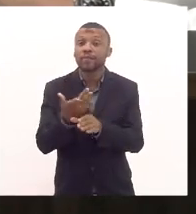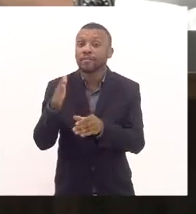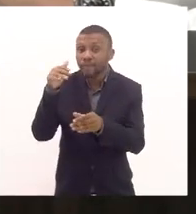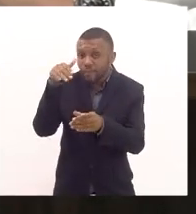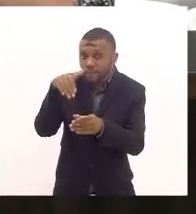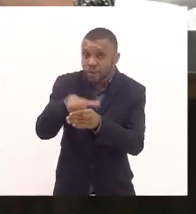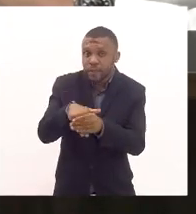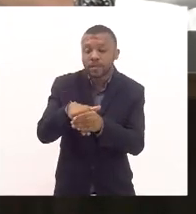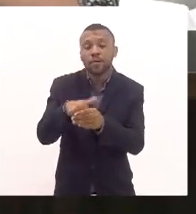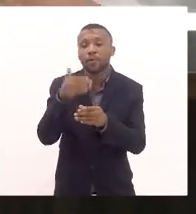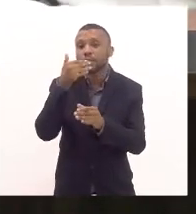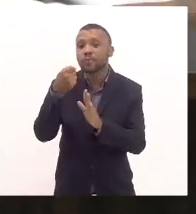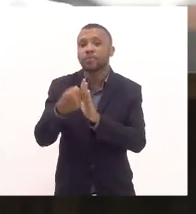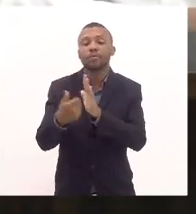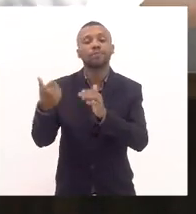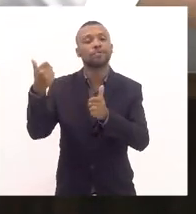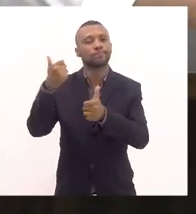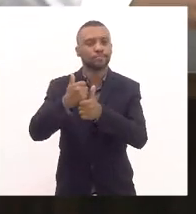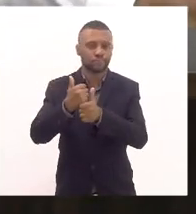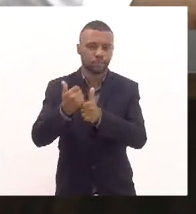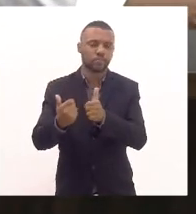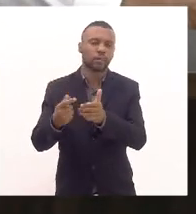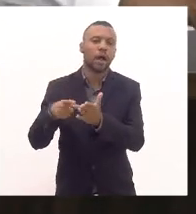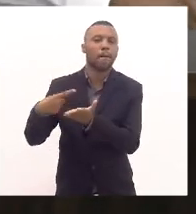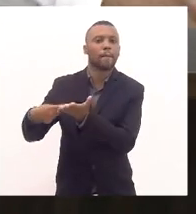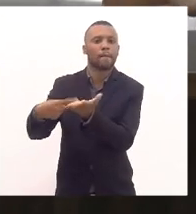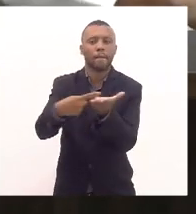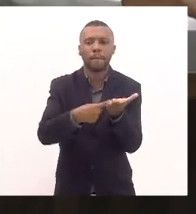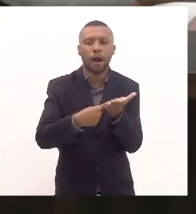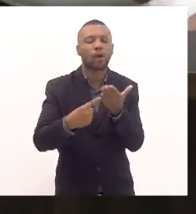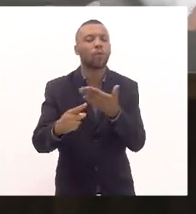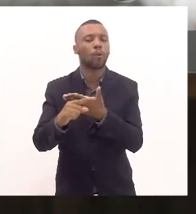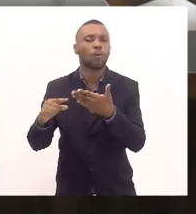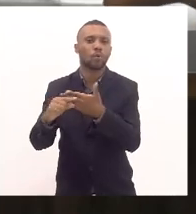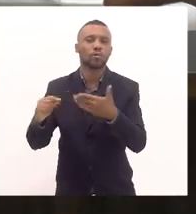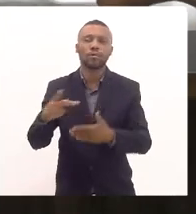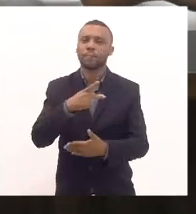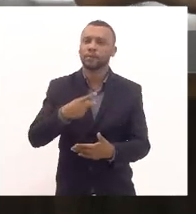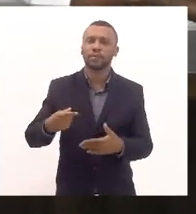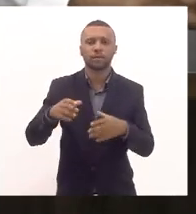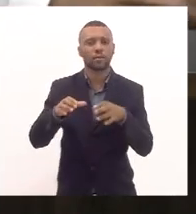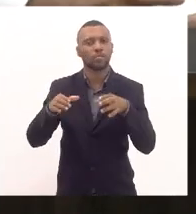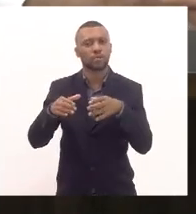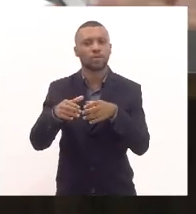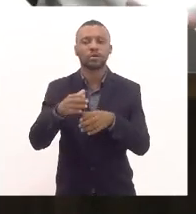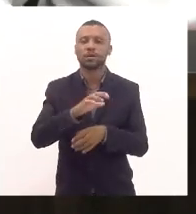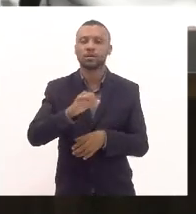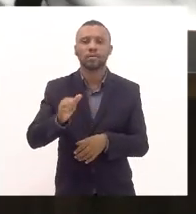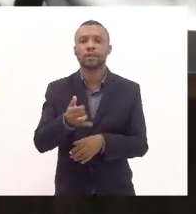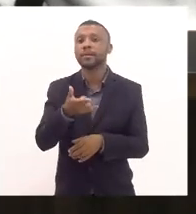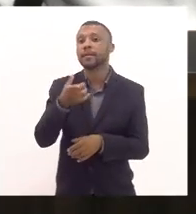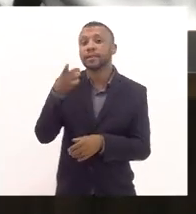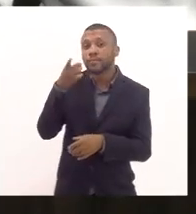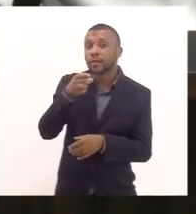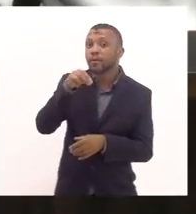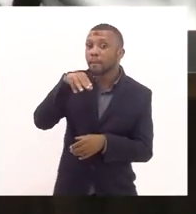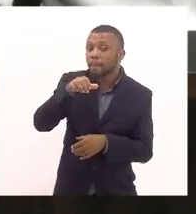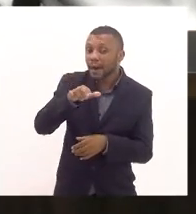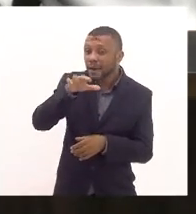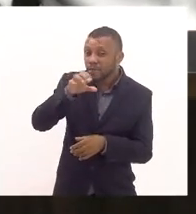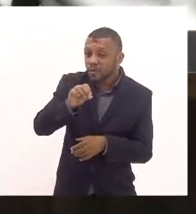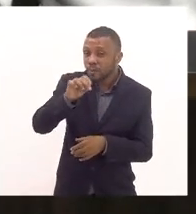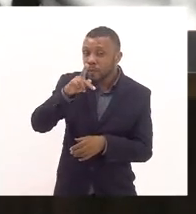substitutivo acordado com o autor e o presidente da Comissão de concessão nos diz o deputado Márcio Pacheco